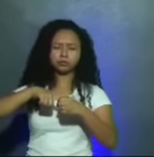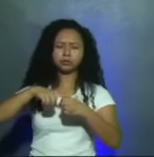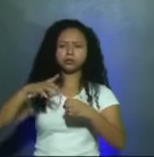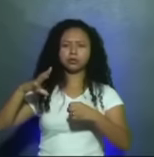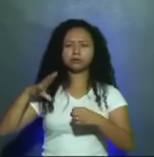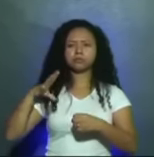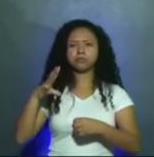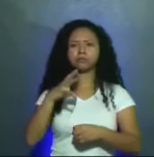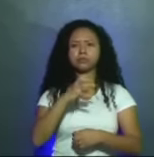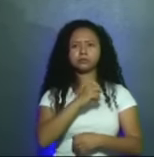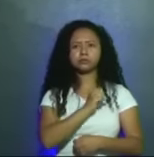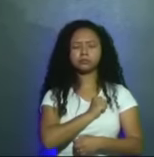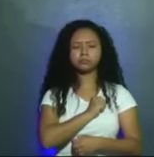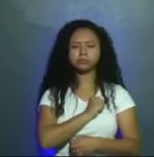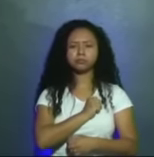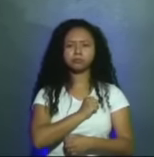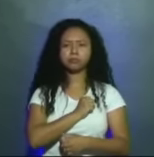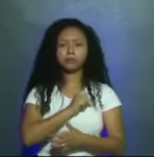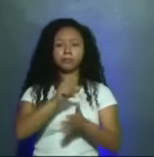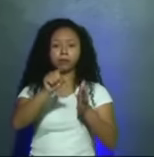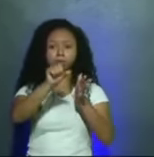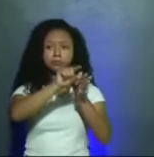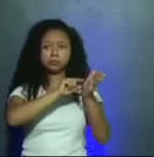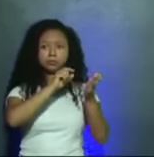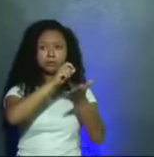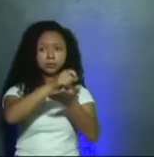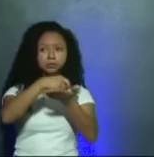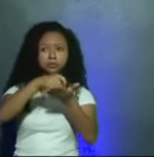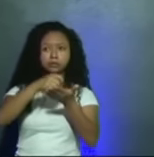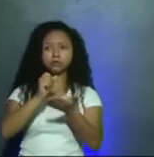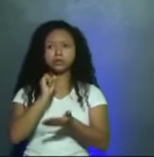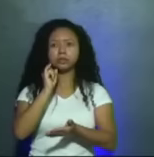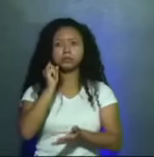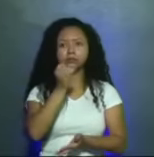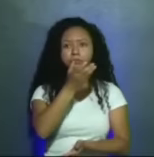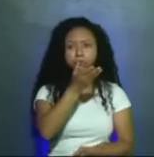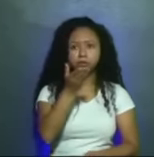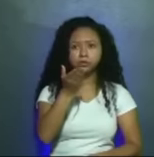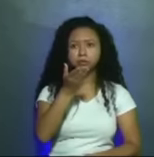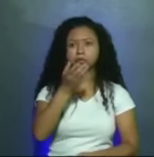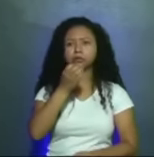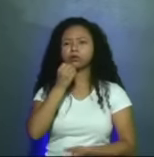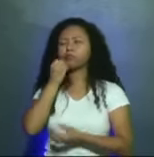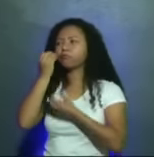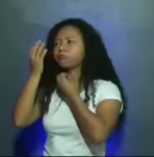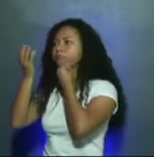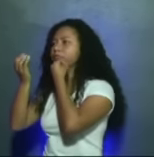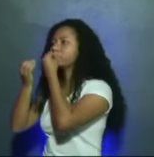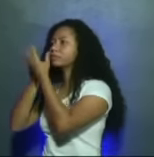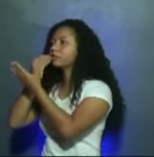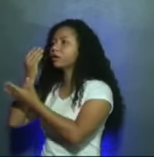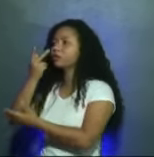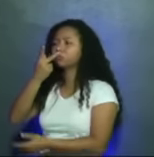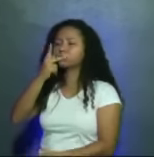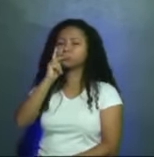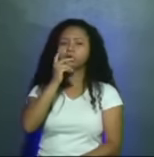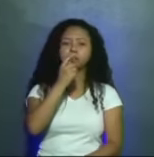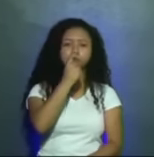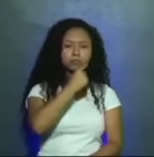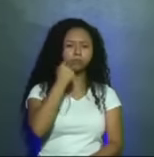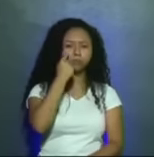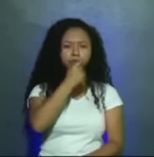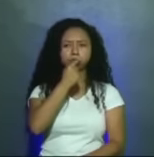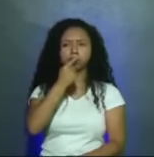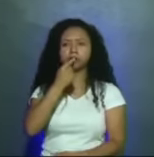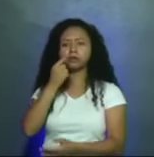se você confessar com a sua boca que Jesus é Senhor e crer em seu coração que Deus o